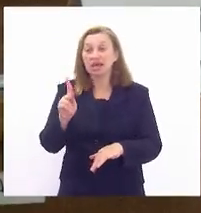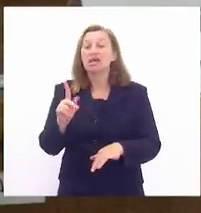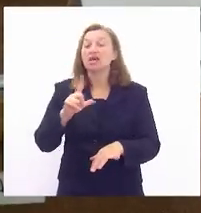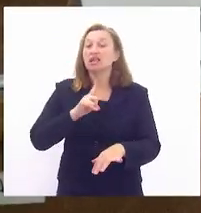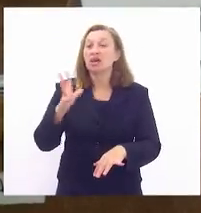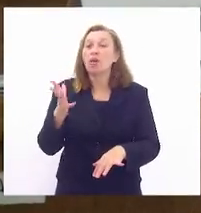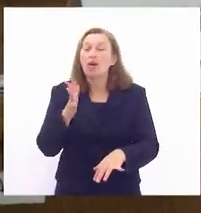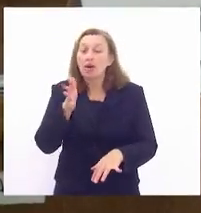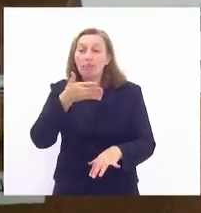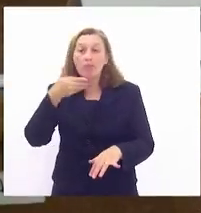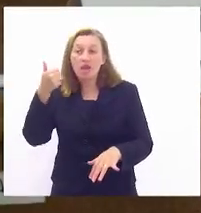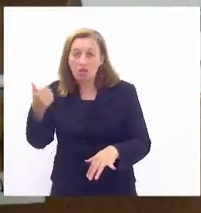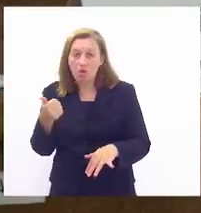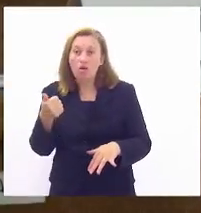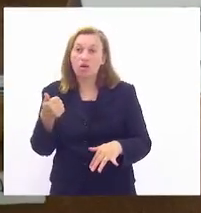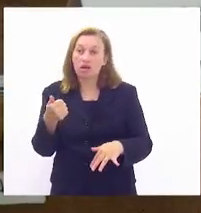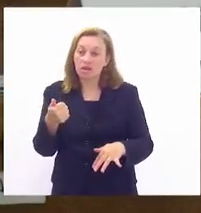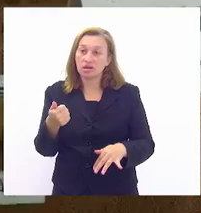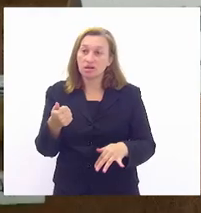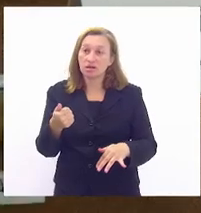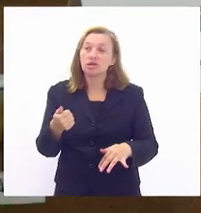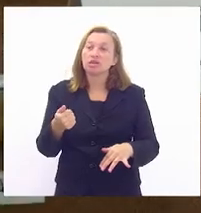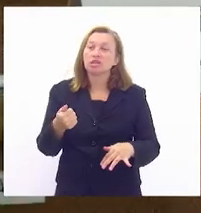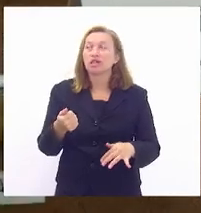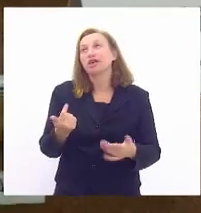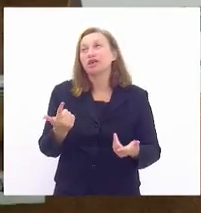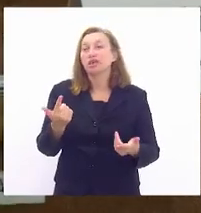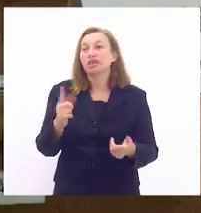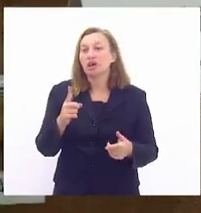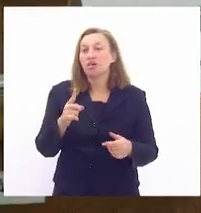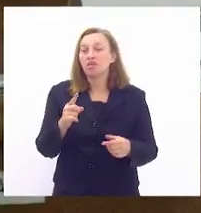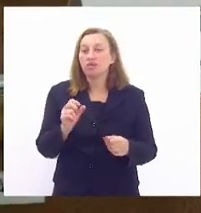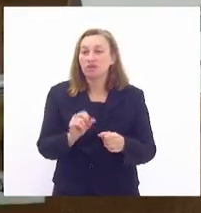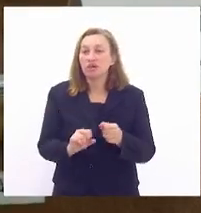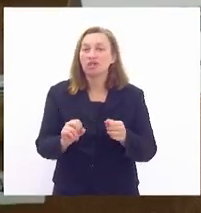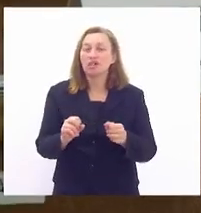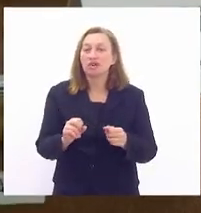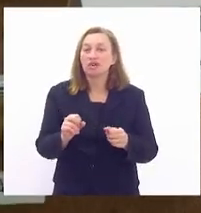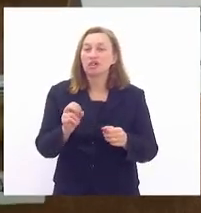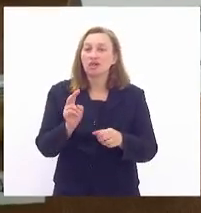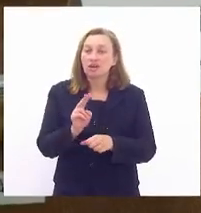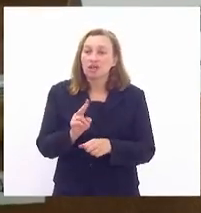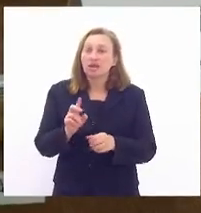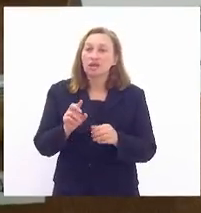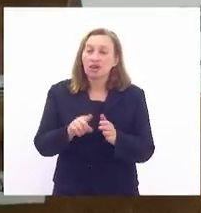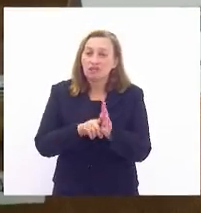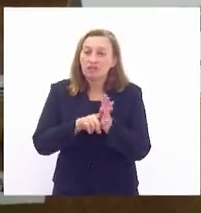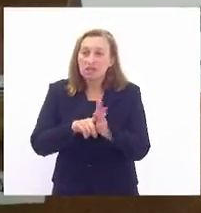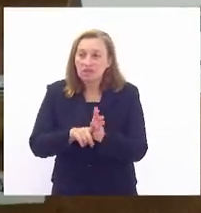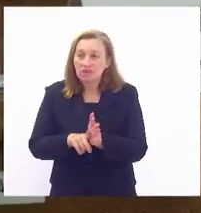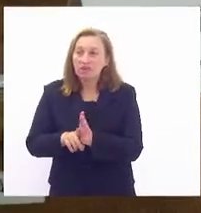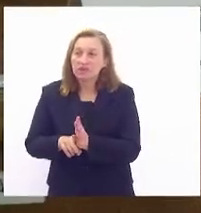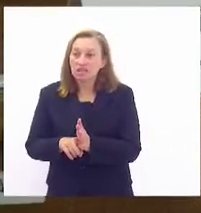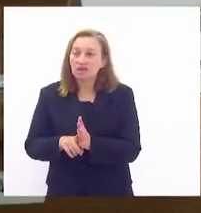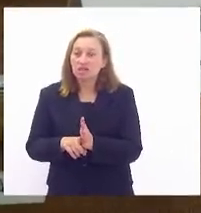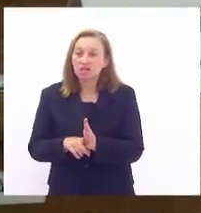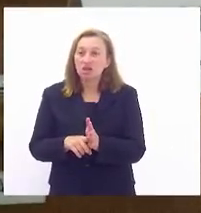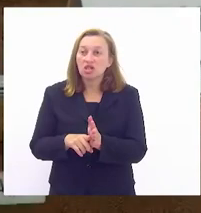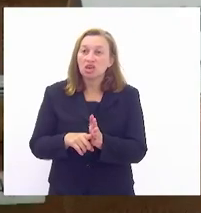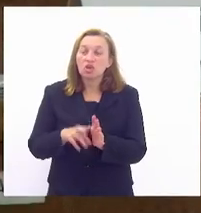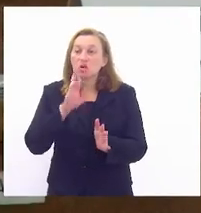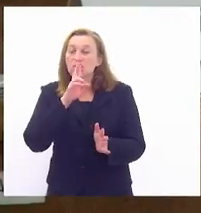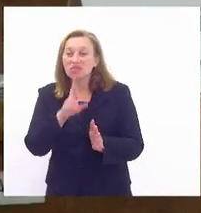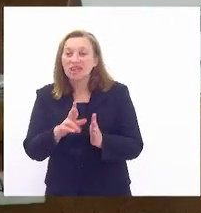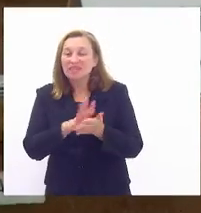melhora significativa e que a gente não fique fazendo TACs após TACs, né, sem ver resultados efetivos